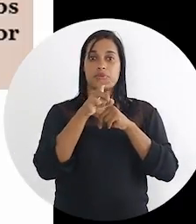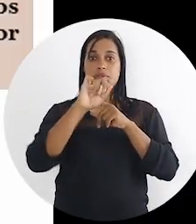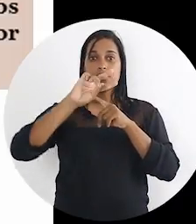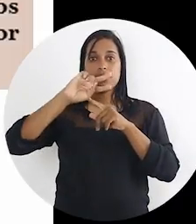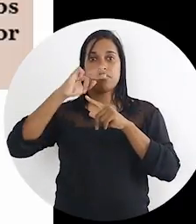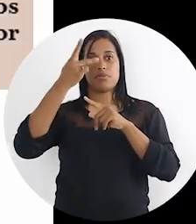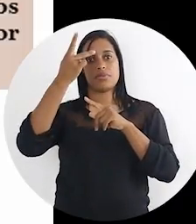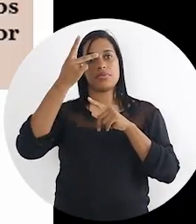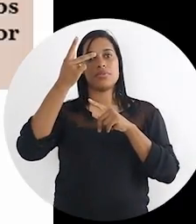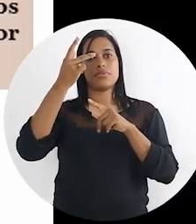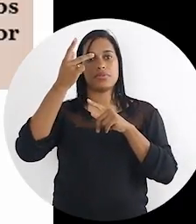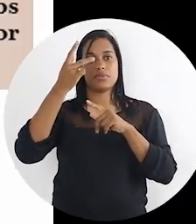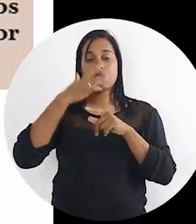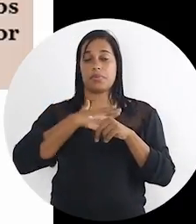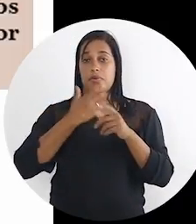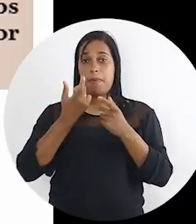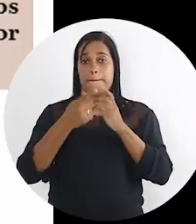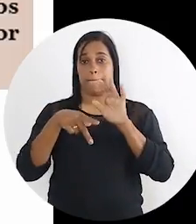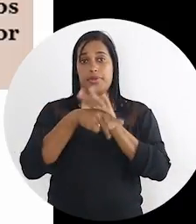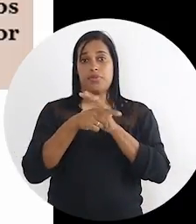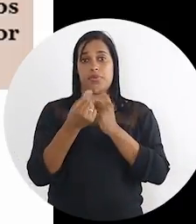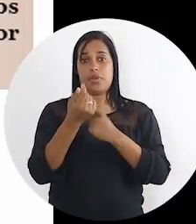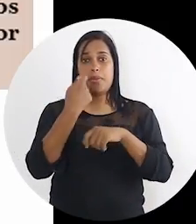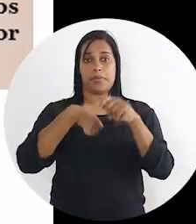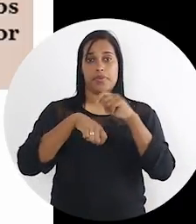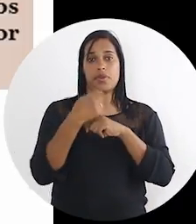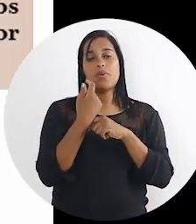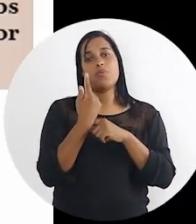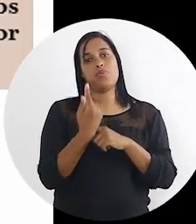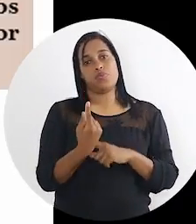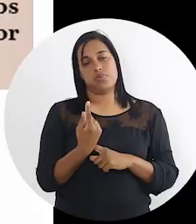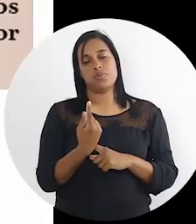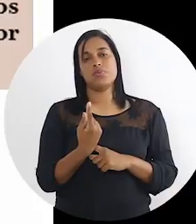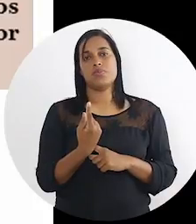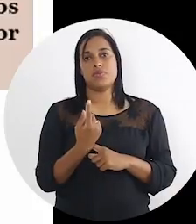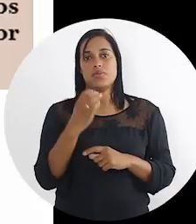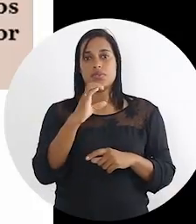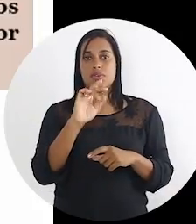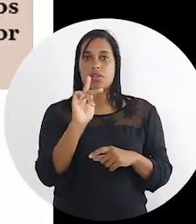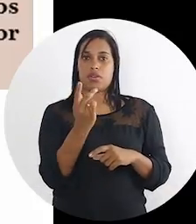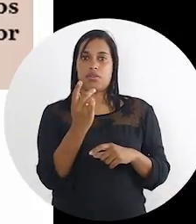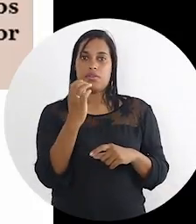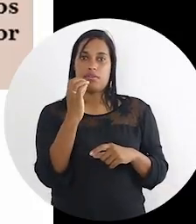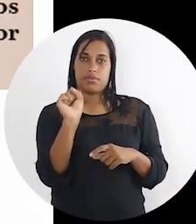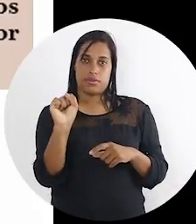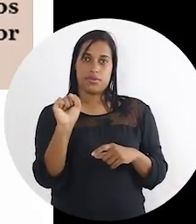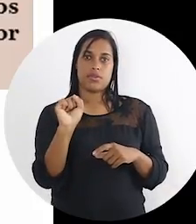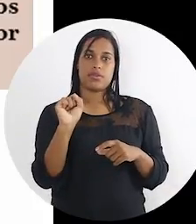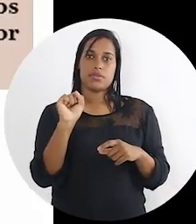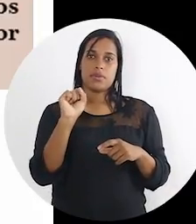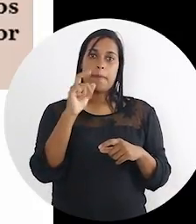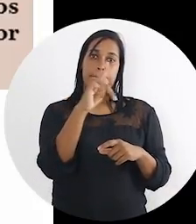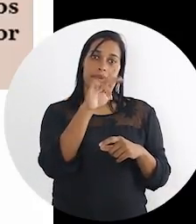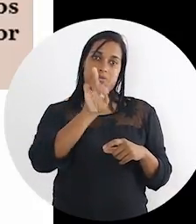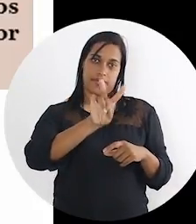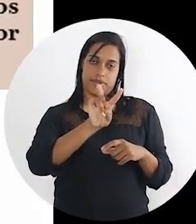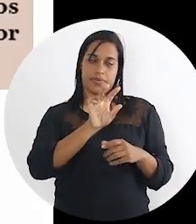maior. Ah, então, o meu capital inicial eu vou dizer que é 1. 1, CHS e na sequência pressiono